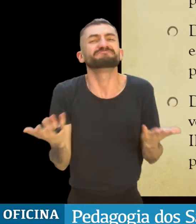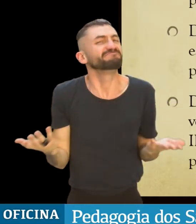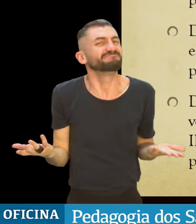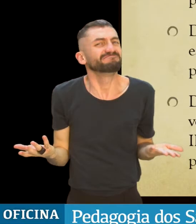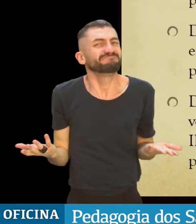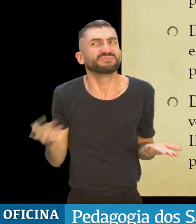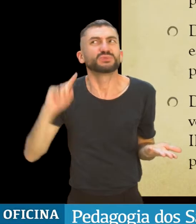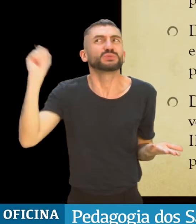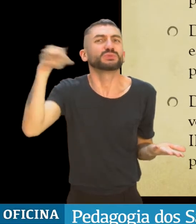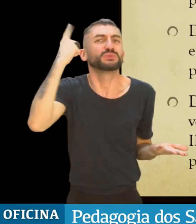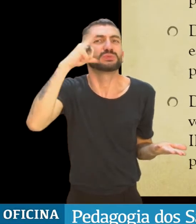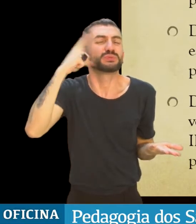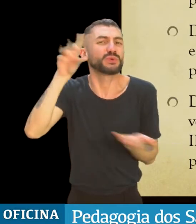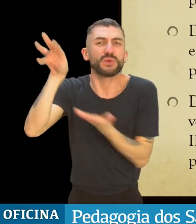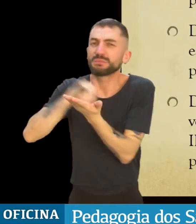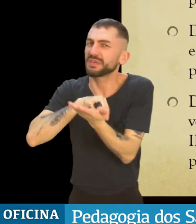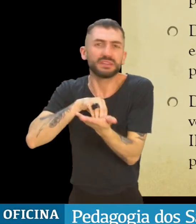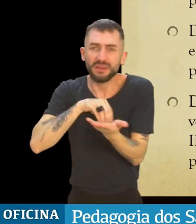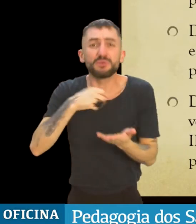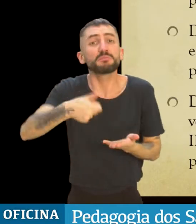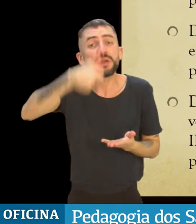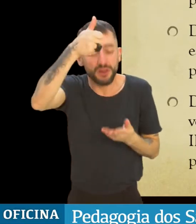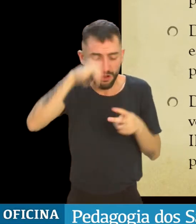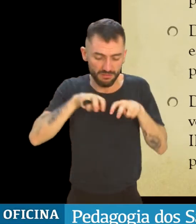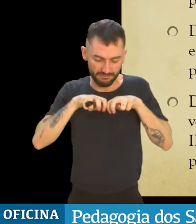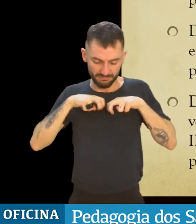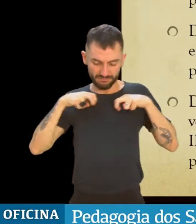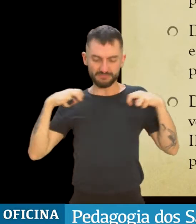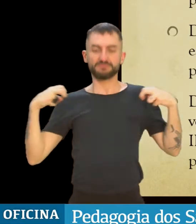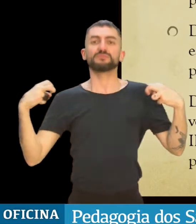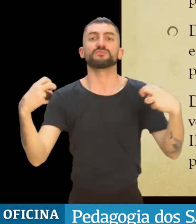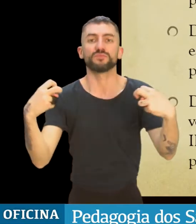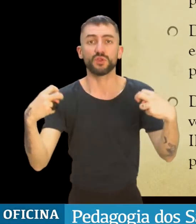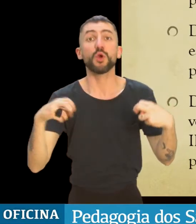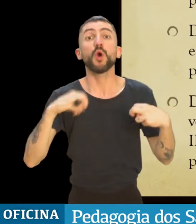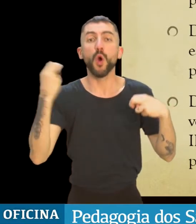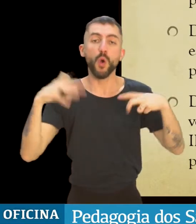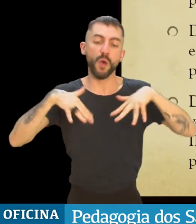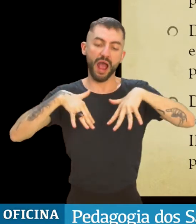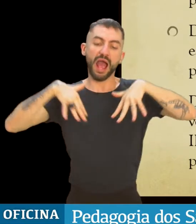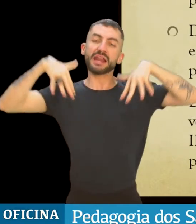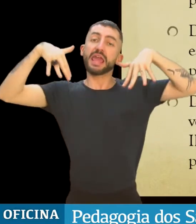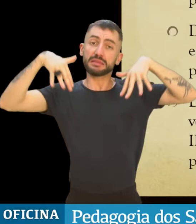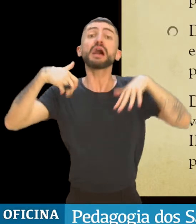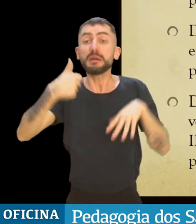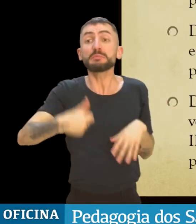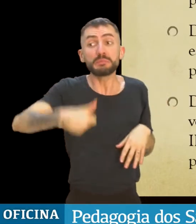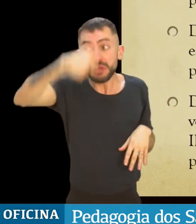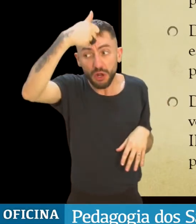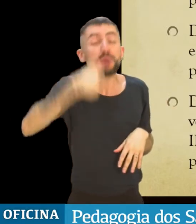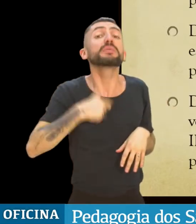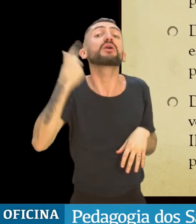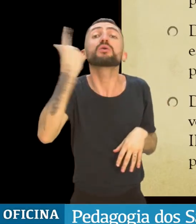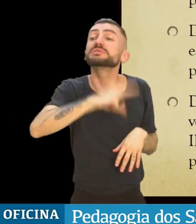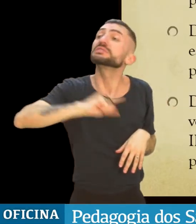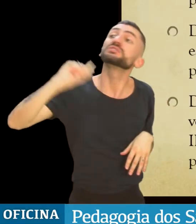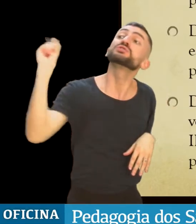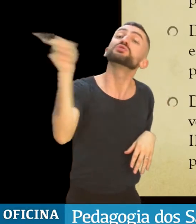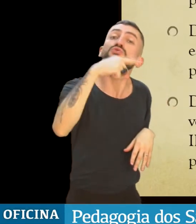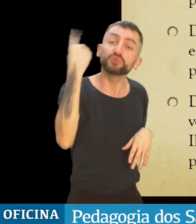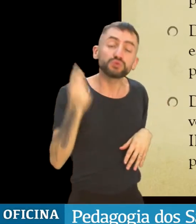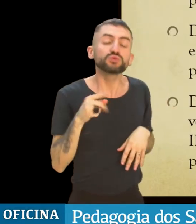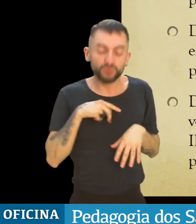gente, dependendo do local, a gente costuma fazer em U, ou então fazer uma arena, né? Para ter essa visão geral